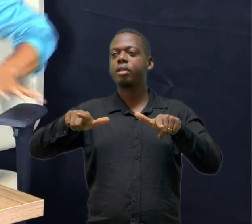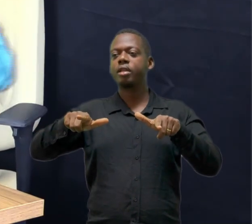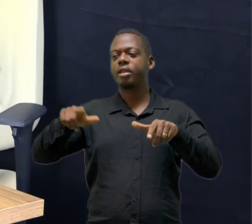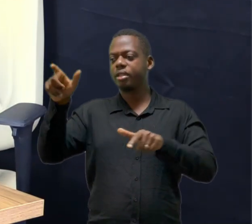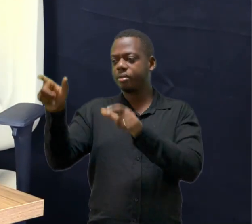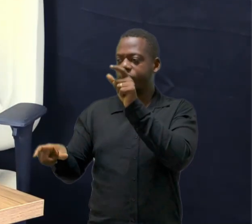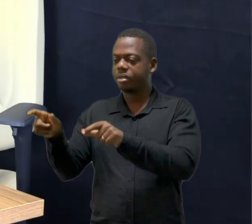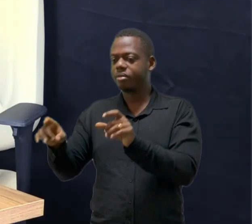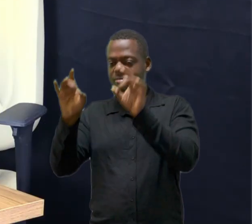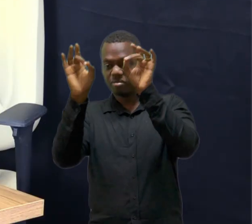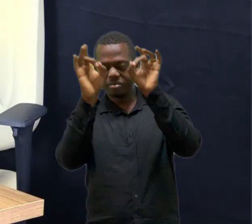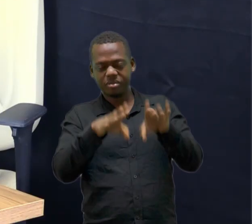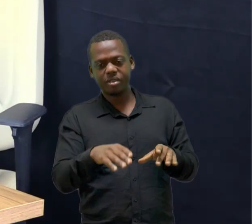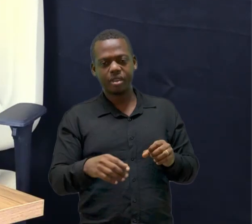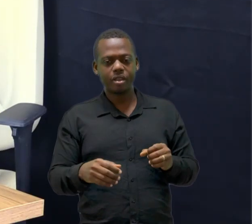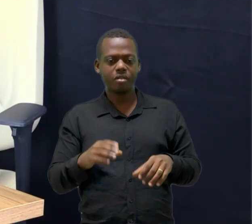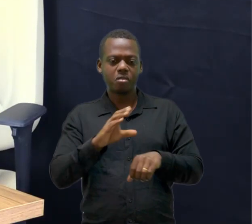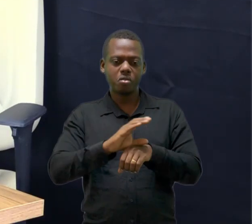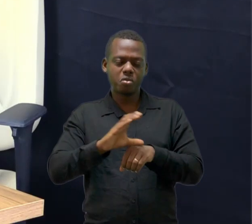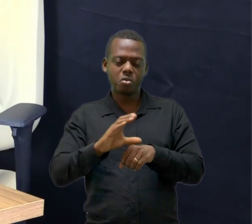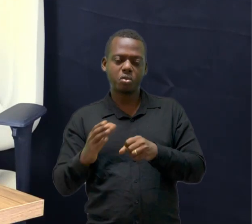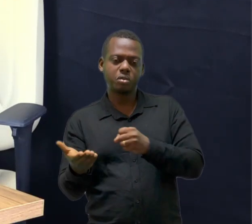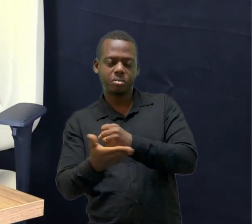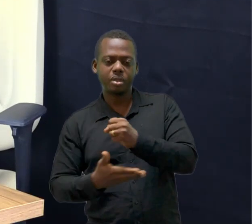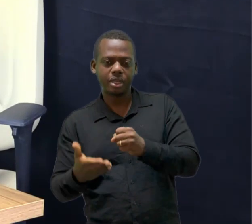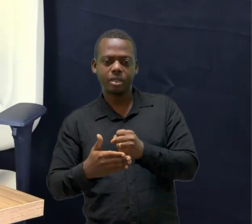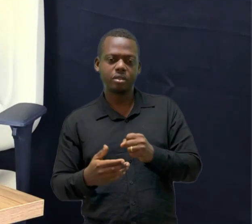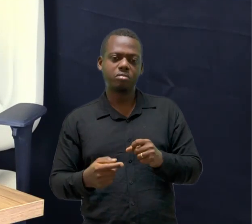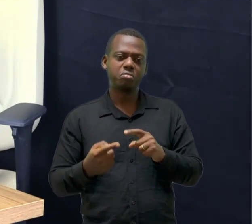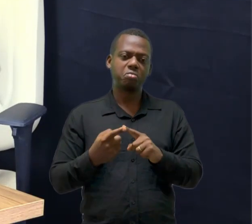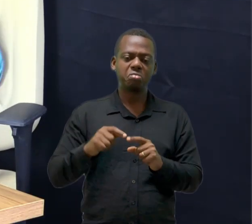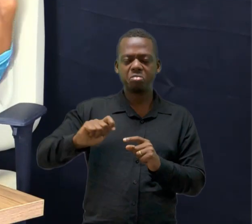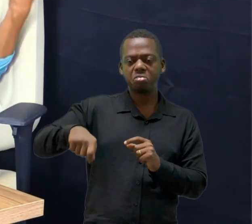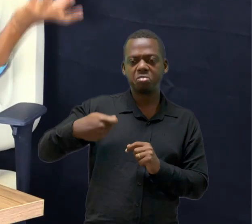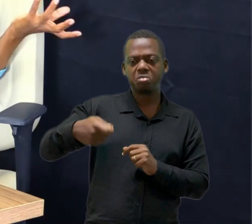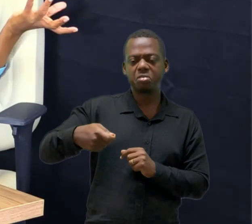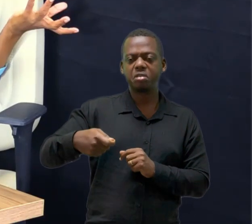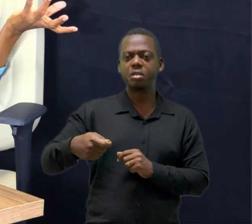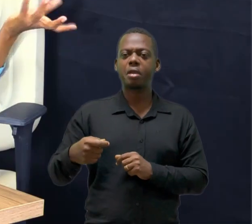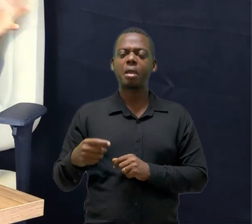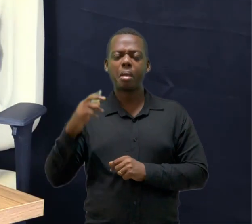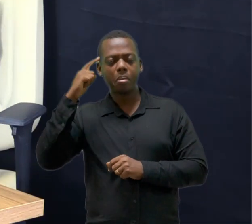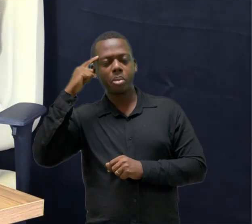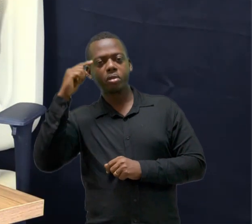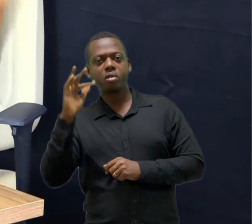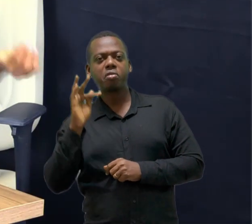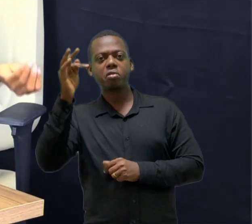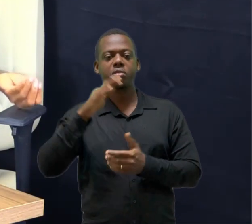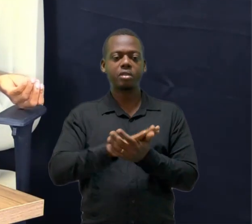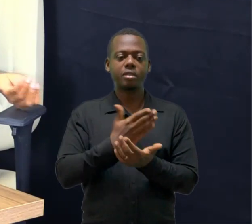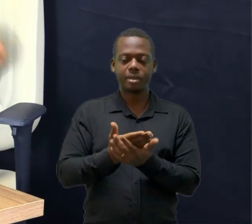Porque faz ali o curso básico, né? Às vezes aprende 2, 3 sinais e se frustra porque achou que ia ser intérprete. Né? Então, você